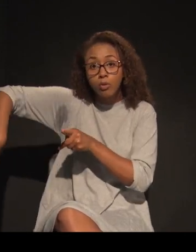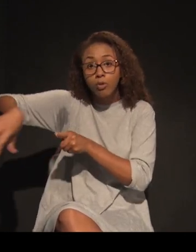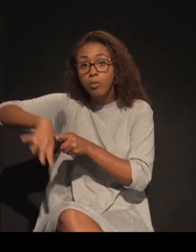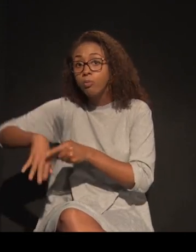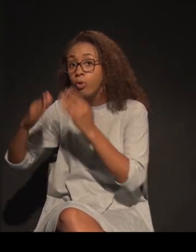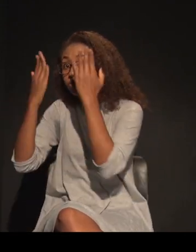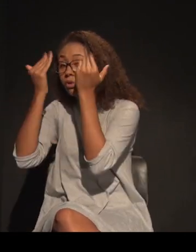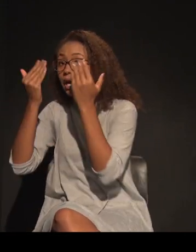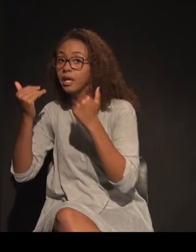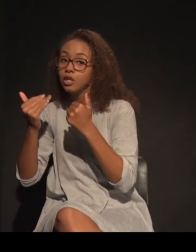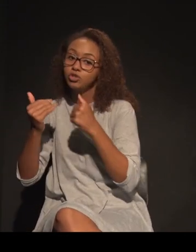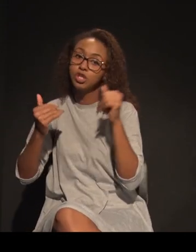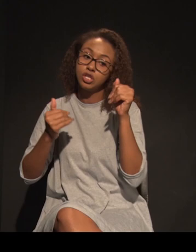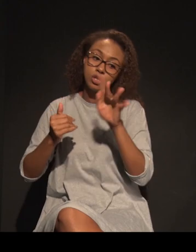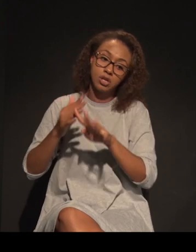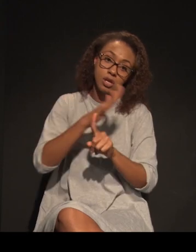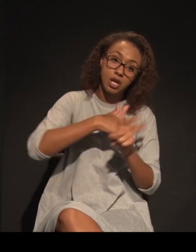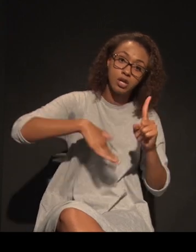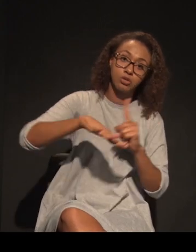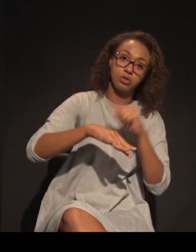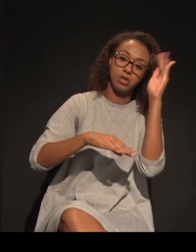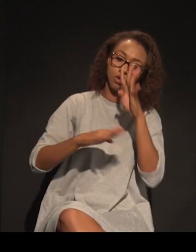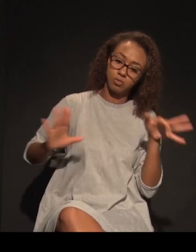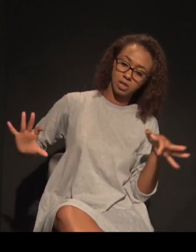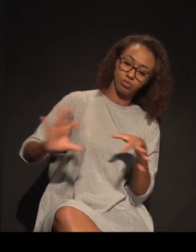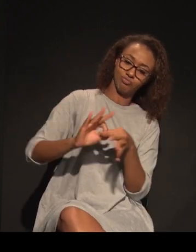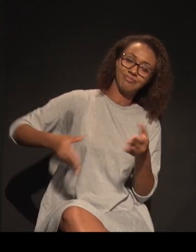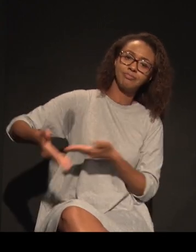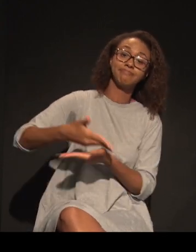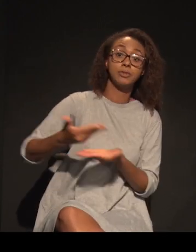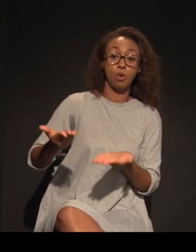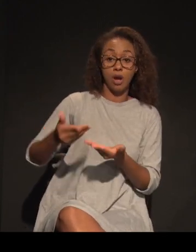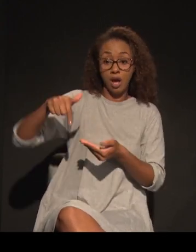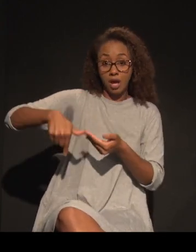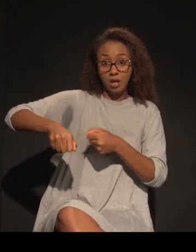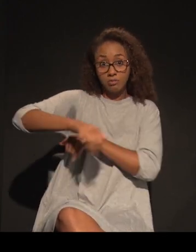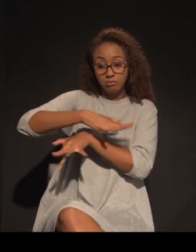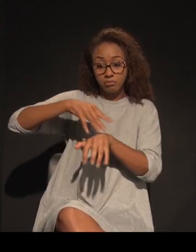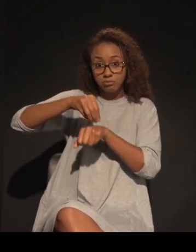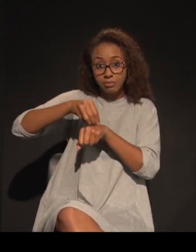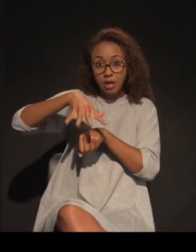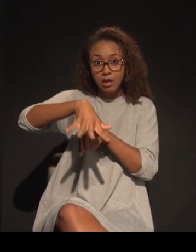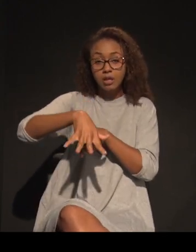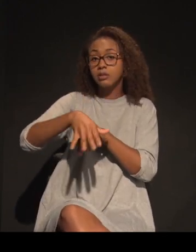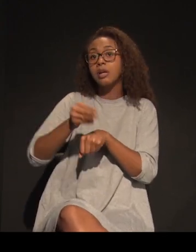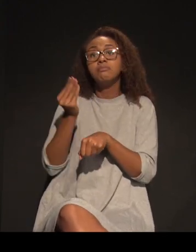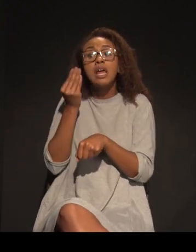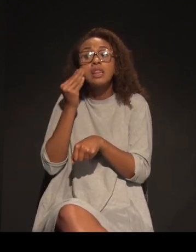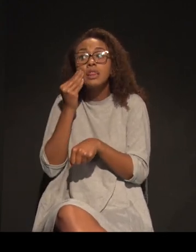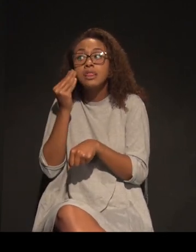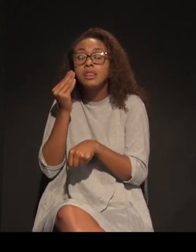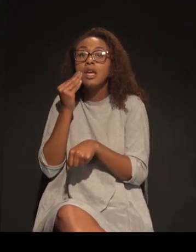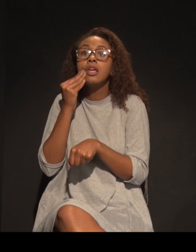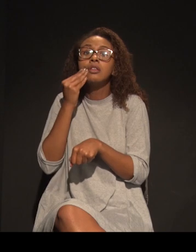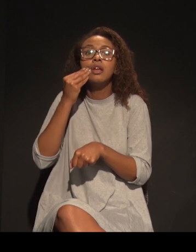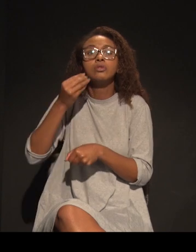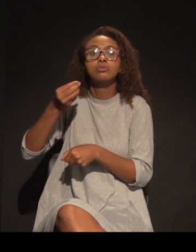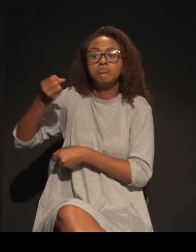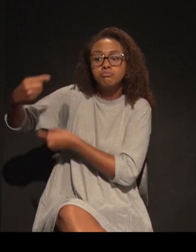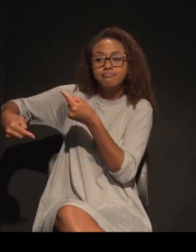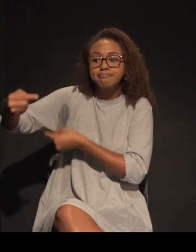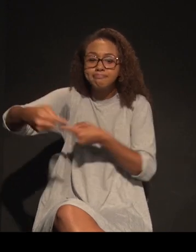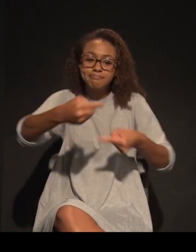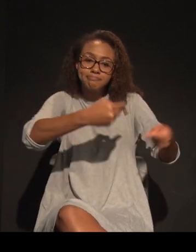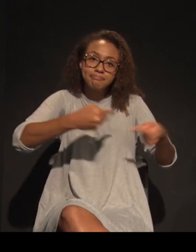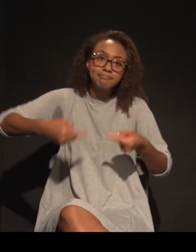da sociedade brasileiro eo mico crediário é exatamente uma tentativa de trazer esse debate dessas conversas é